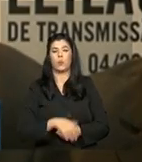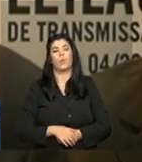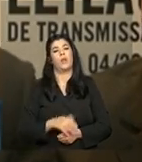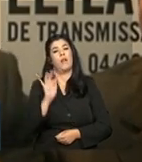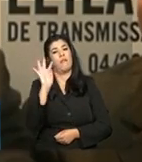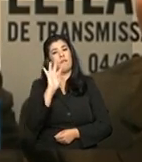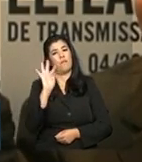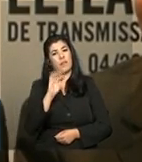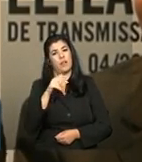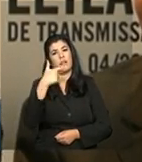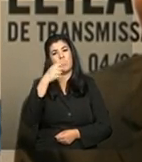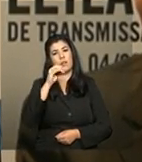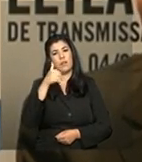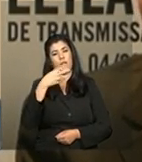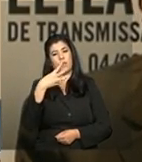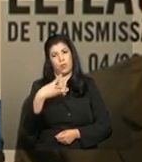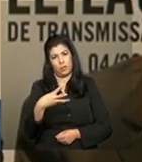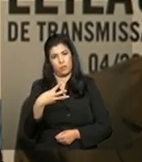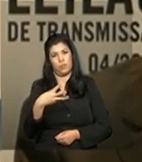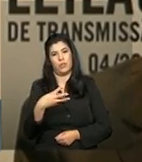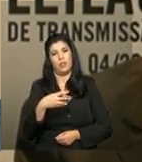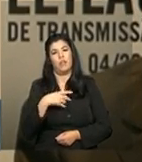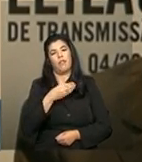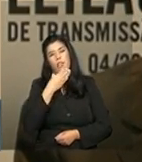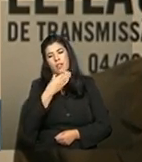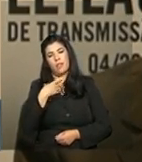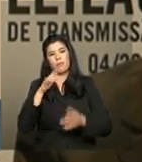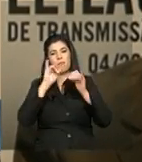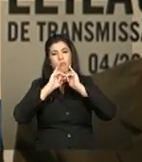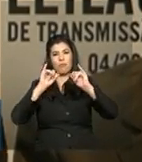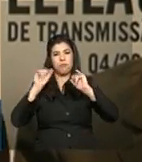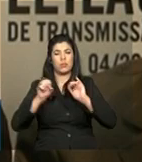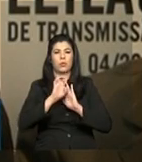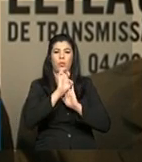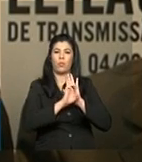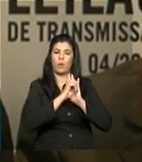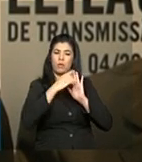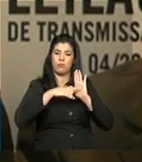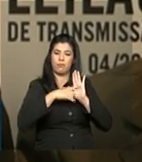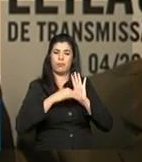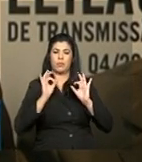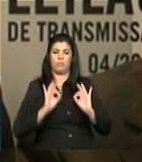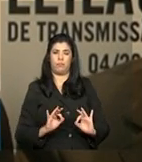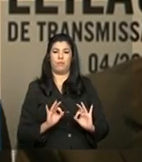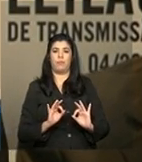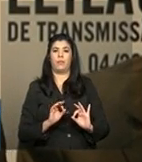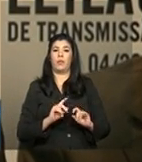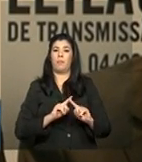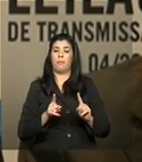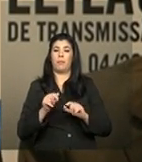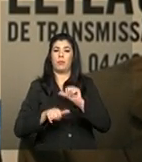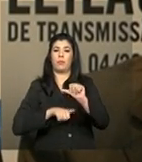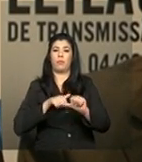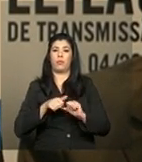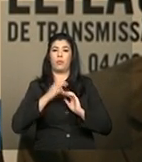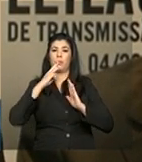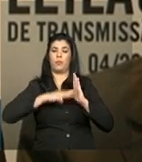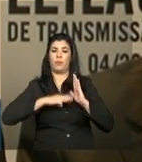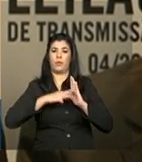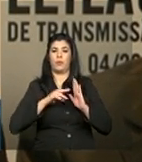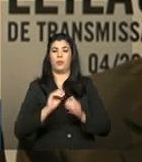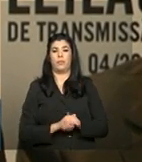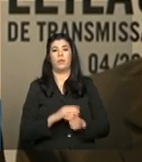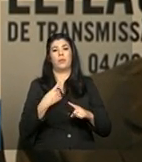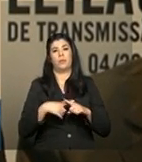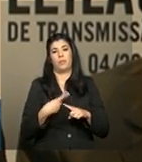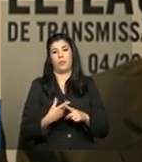Foi fevereiro de 14, dezembro foi quando nós lançamos o edital, a parte do cálculo, os documentos formais. Então, naquele momento, nós mudamos a metodologia. O